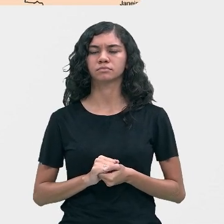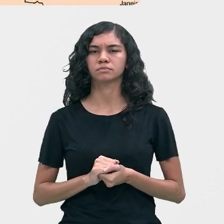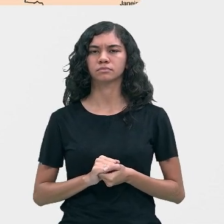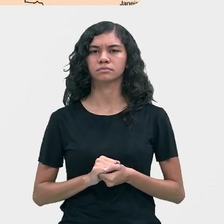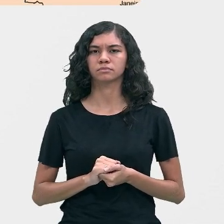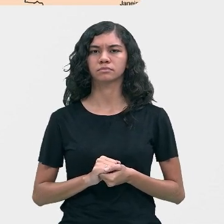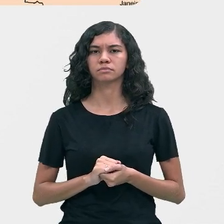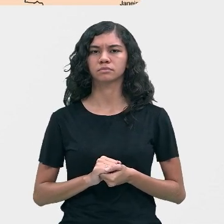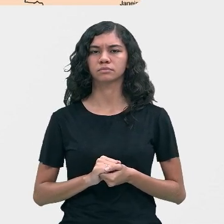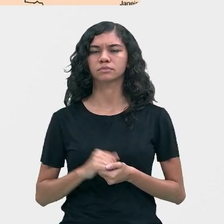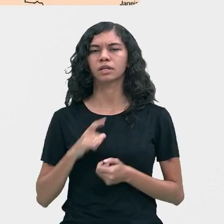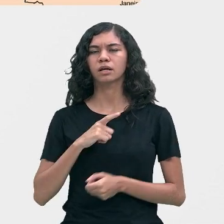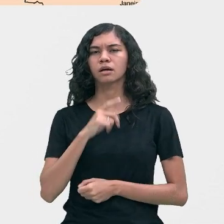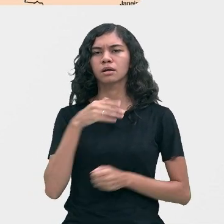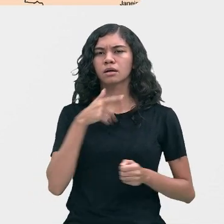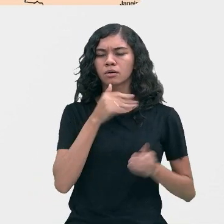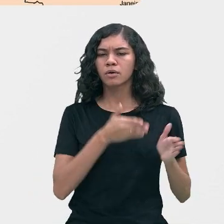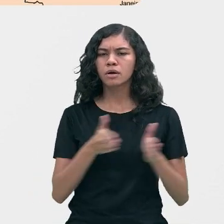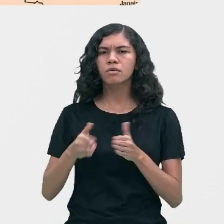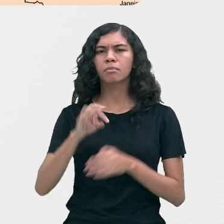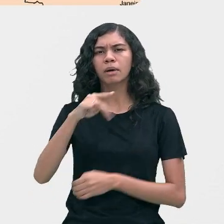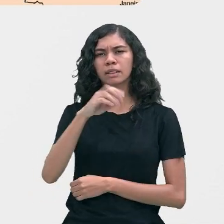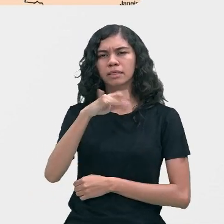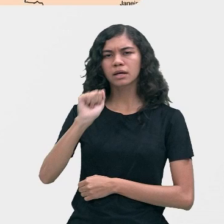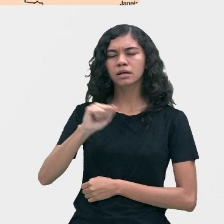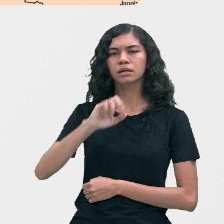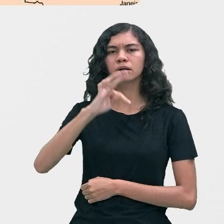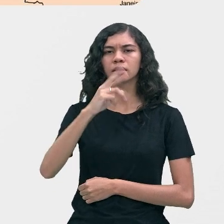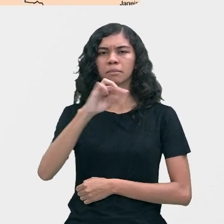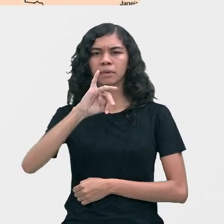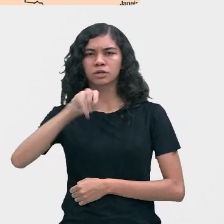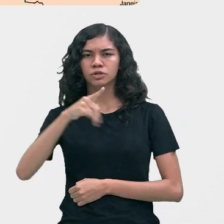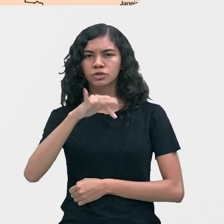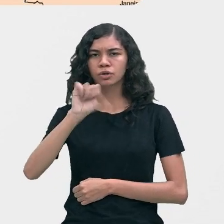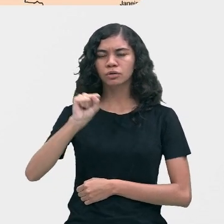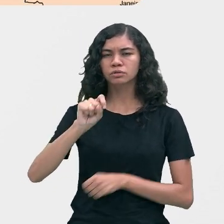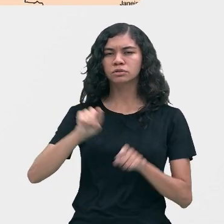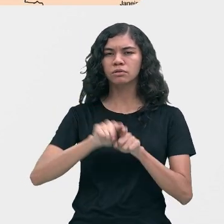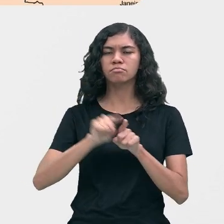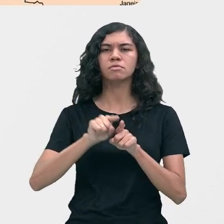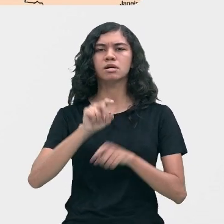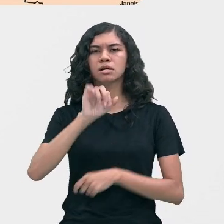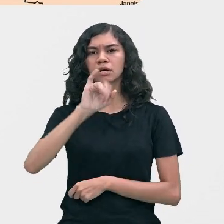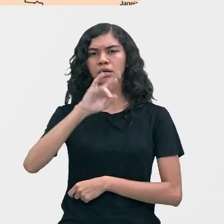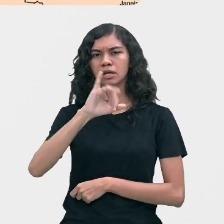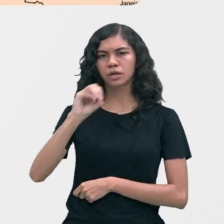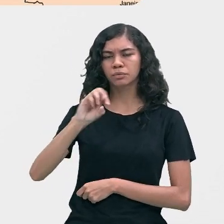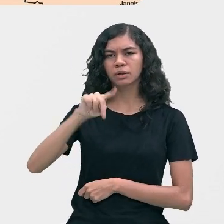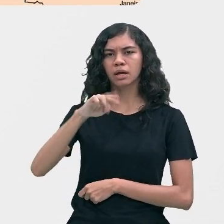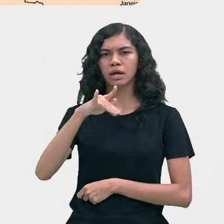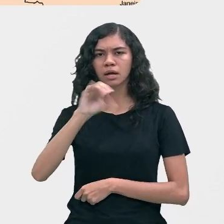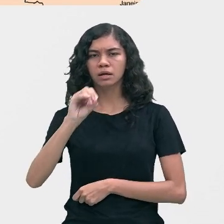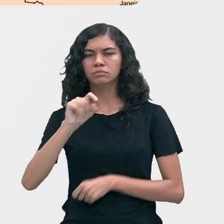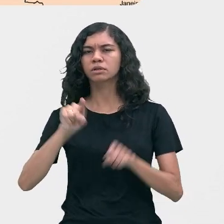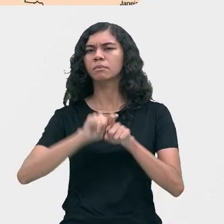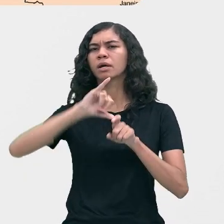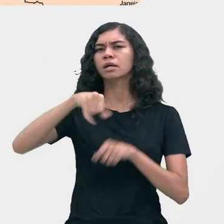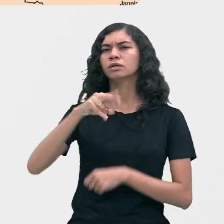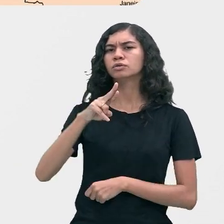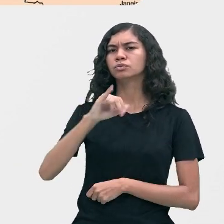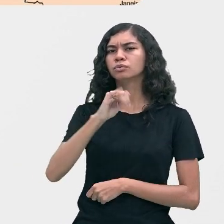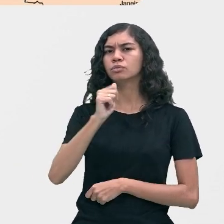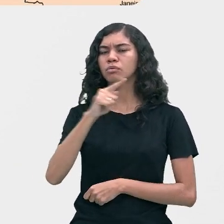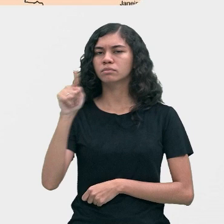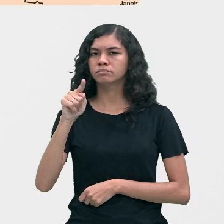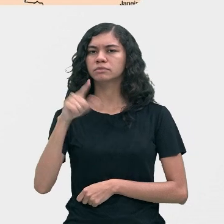aqui o Madeira, o Tapajós, o Rio Negro, a gente tem outros, né? O Juruá. Então, a gente tem diversos rios,